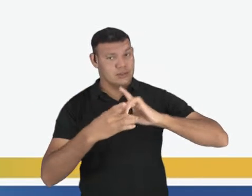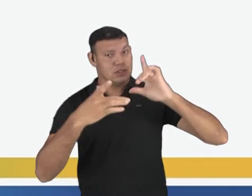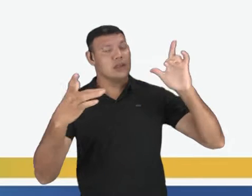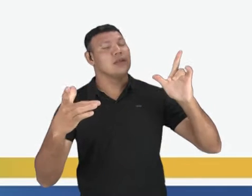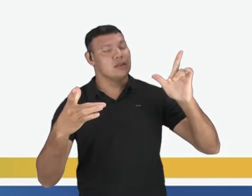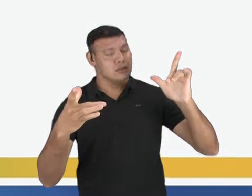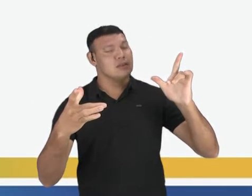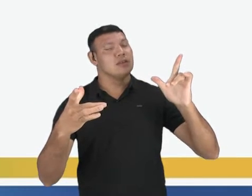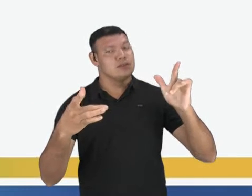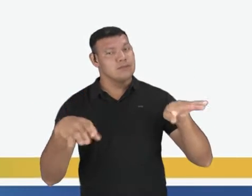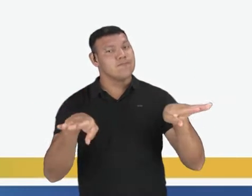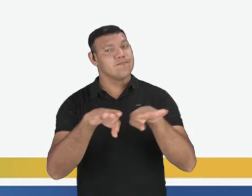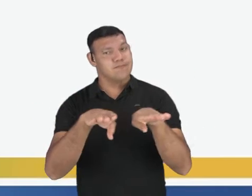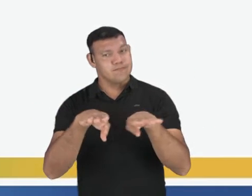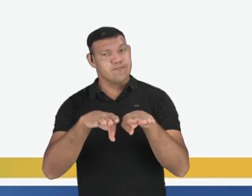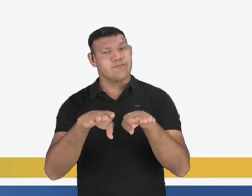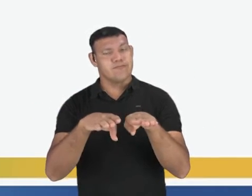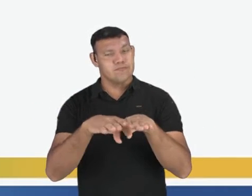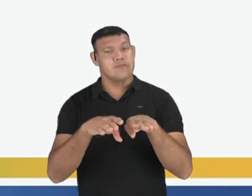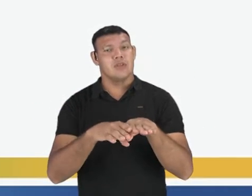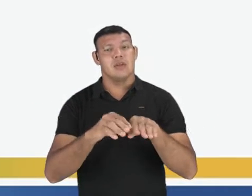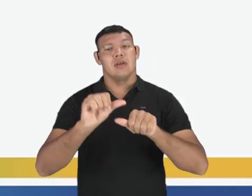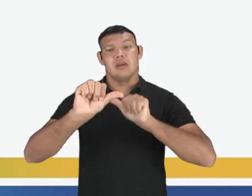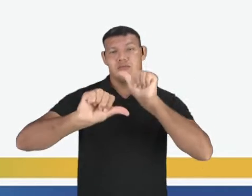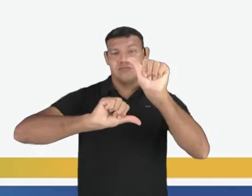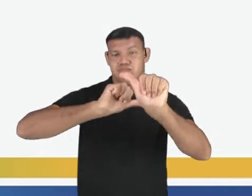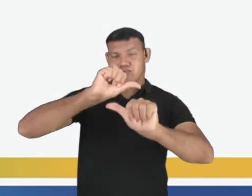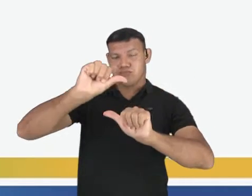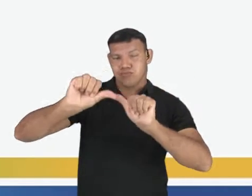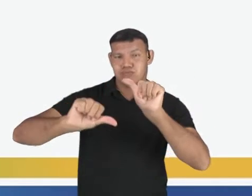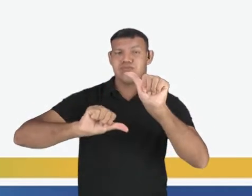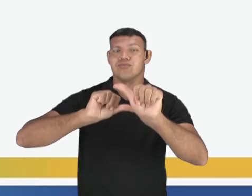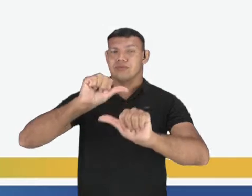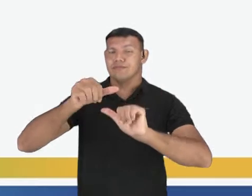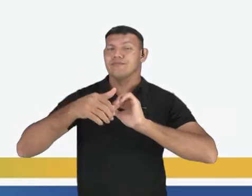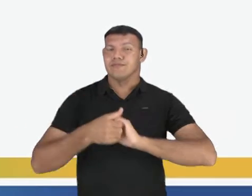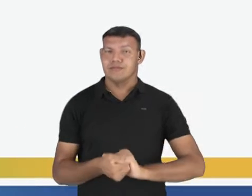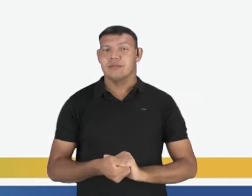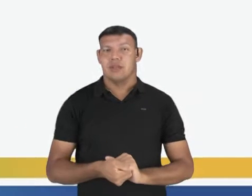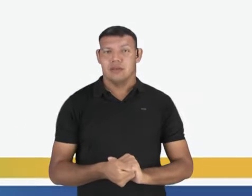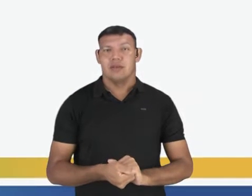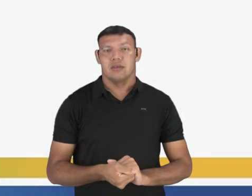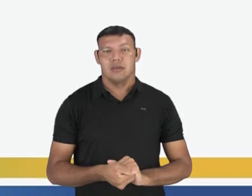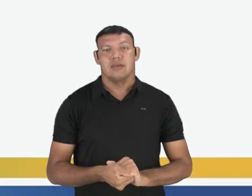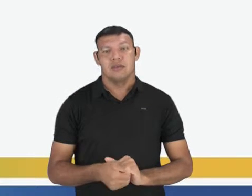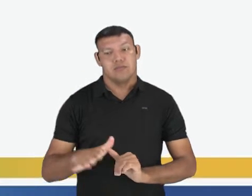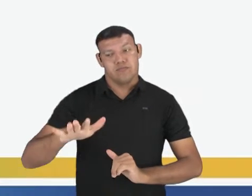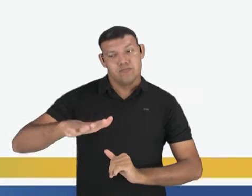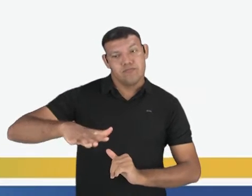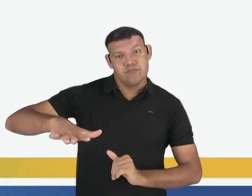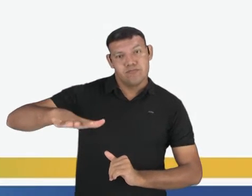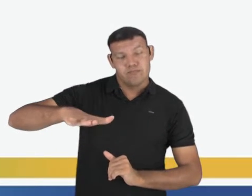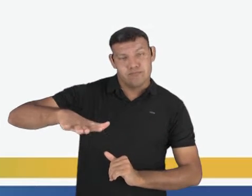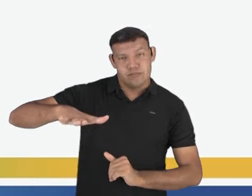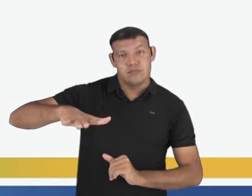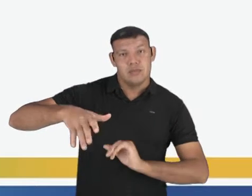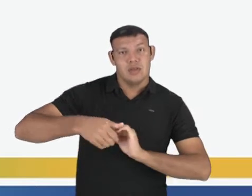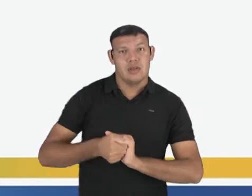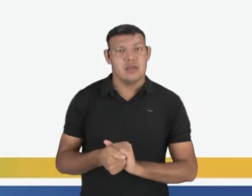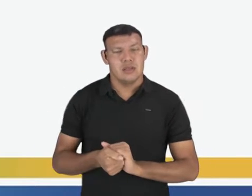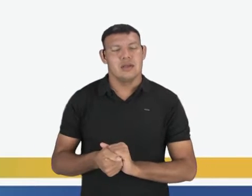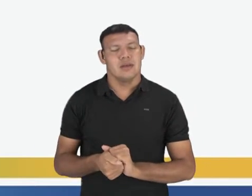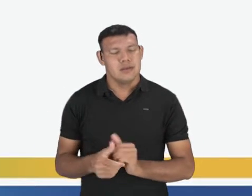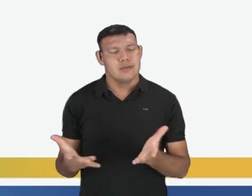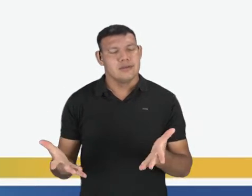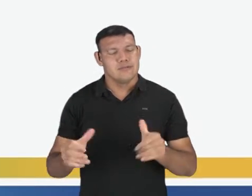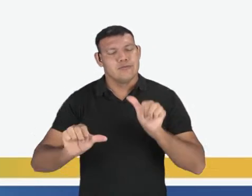vai acabar sofrendo aí uma mudança, uma mudança nesse cenário. Então, a gente tem umas